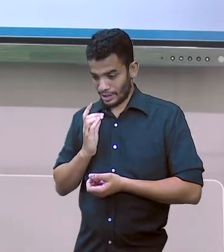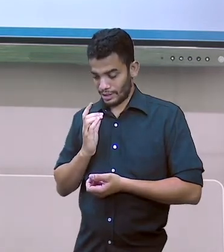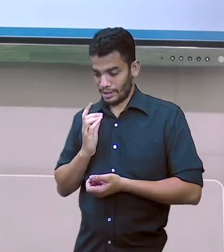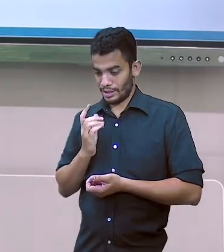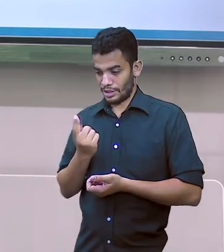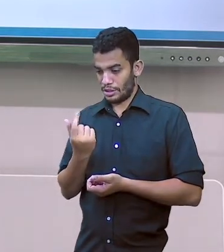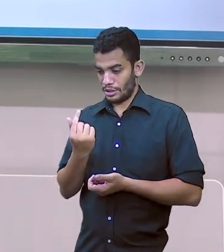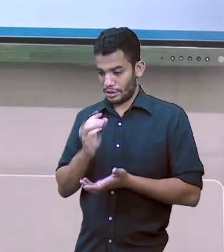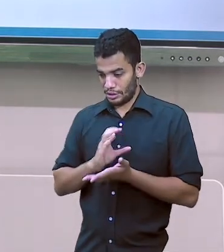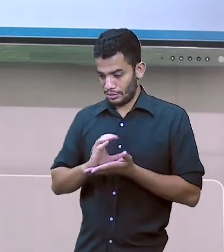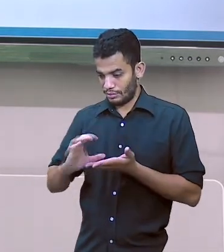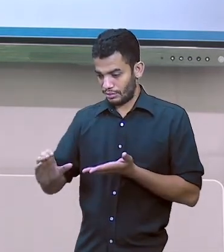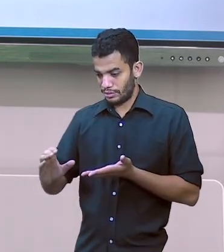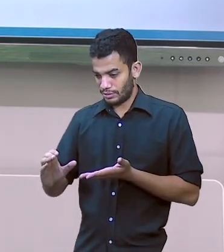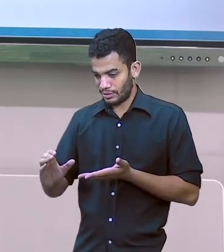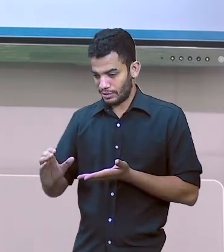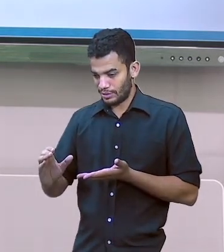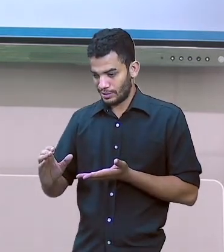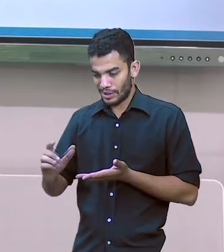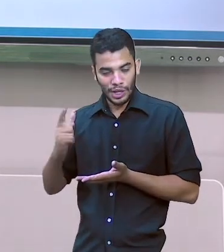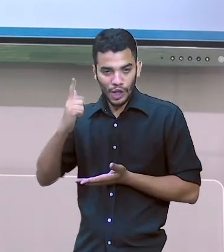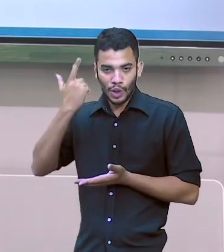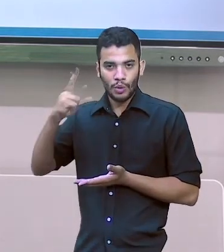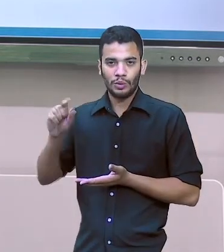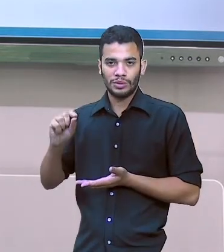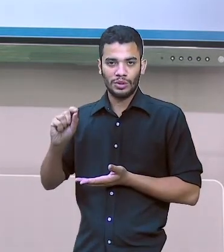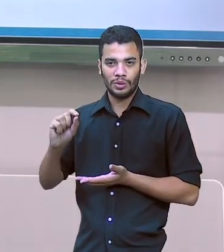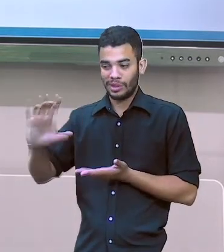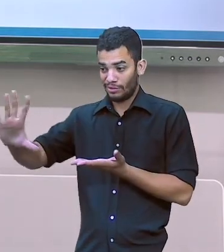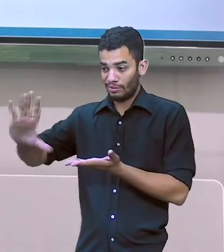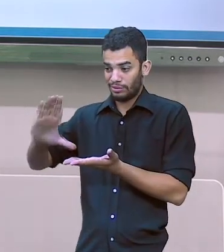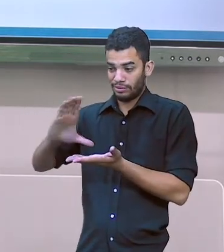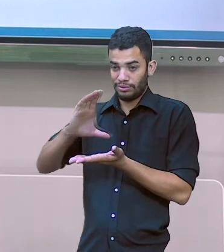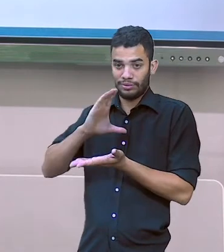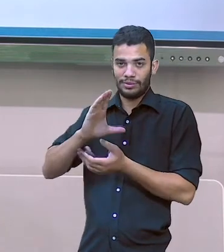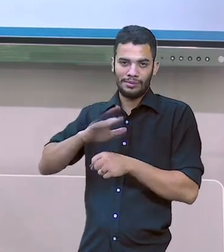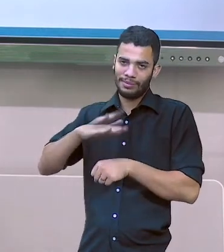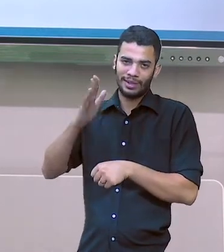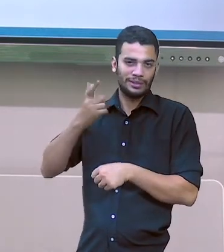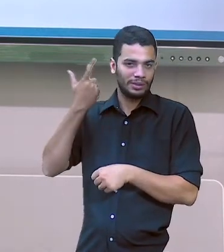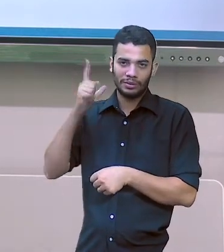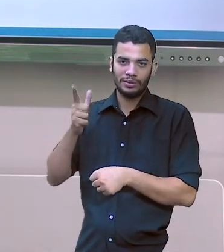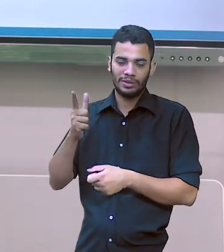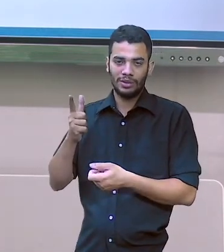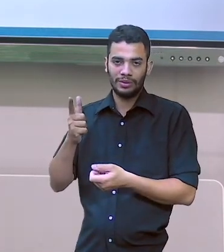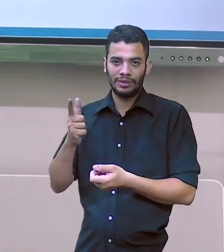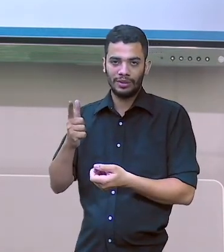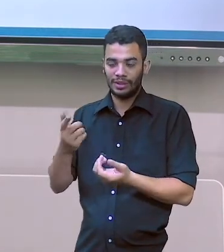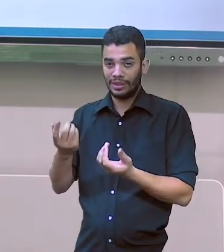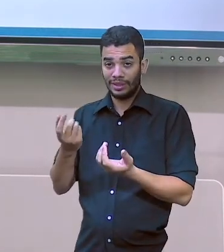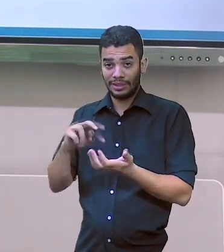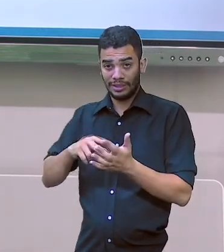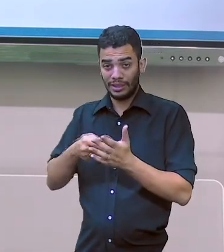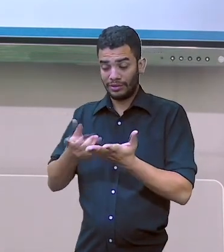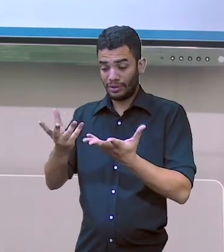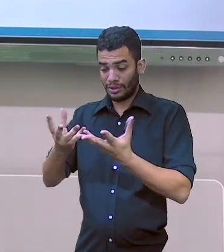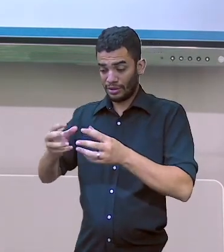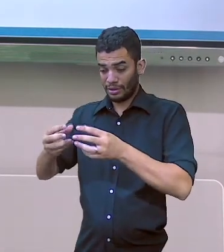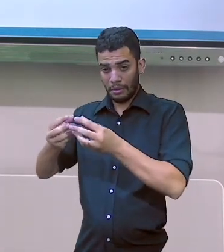Lembra que quando nós falamos das novas profissões, o mercado ele exige que você